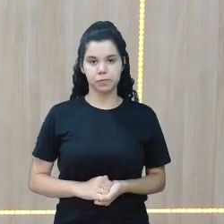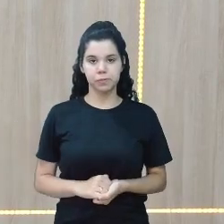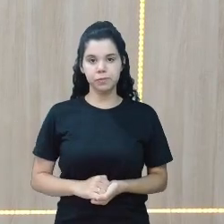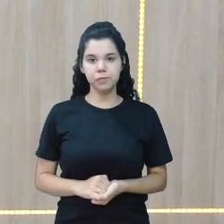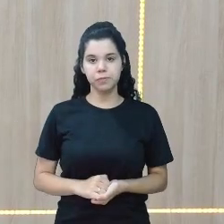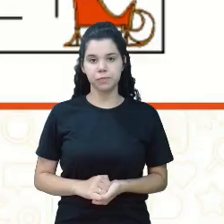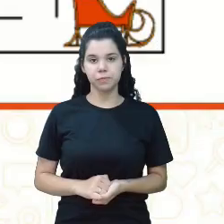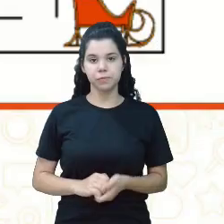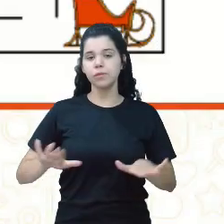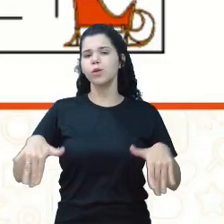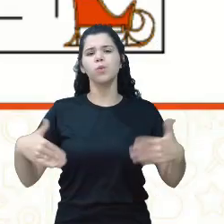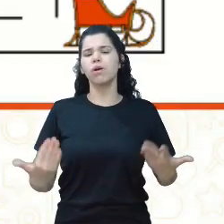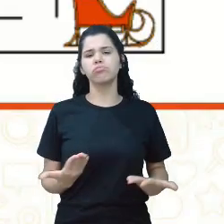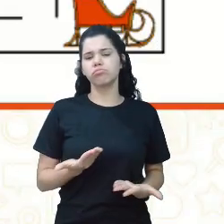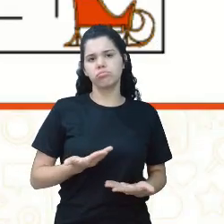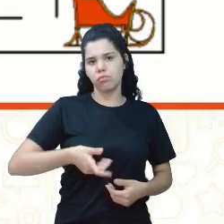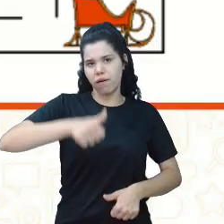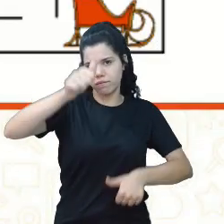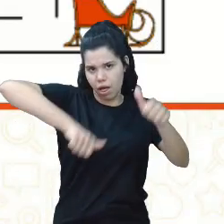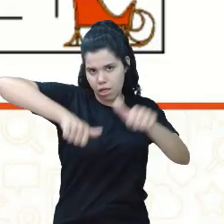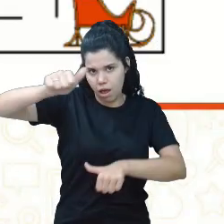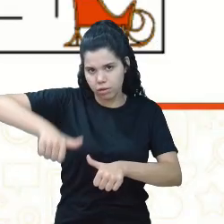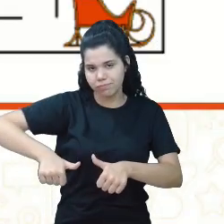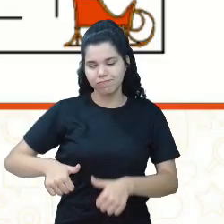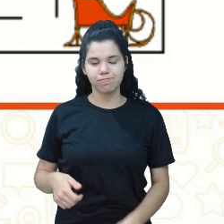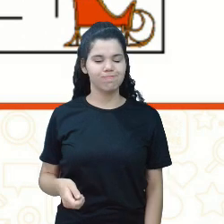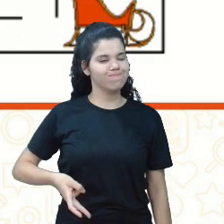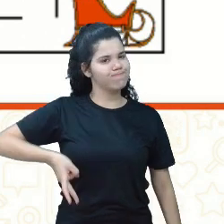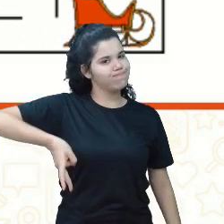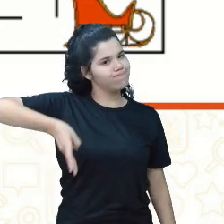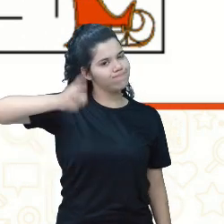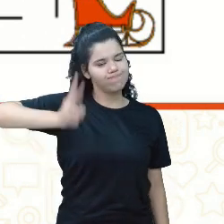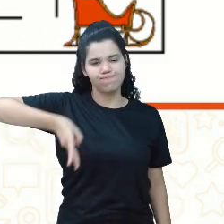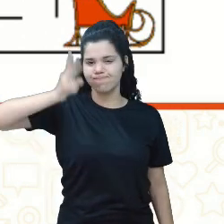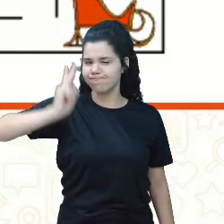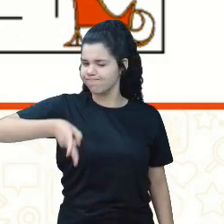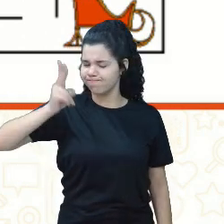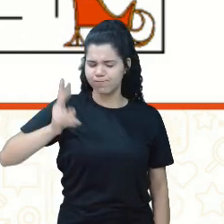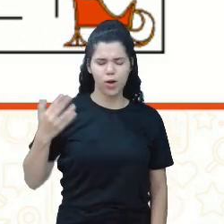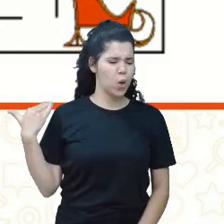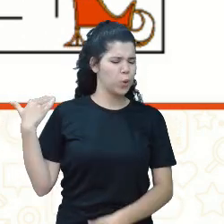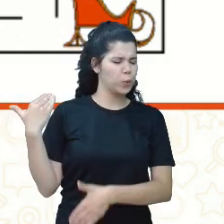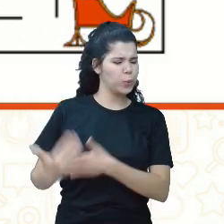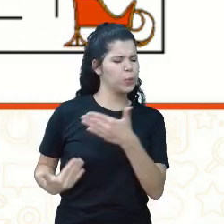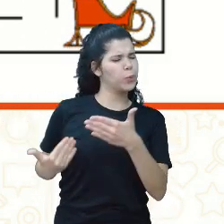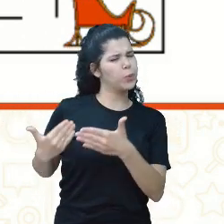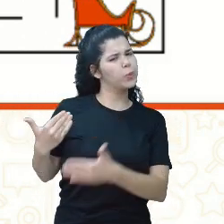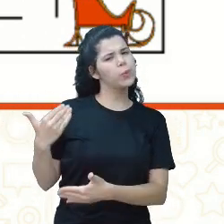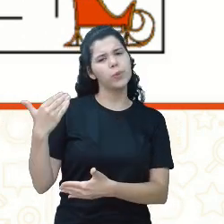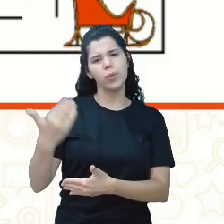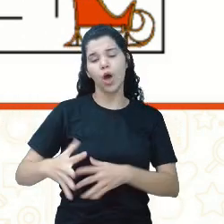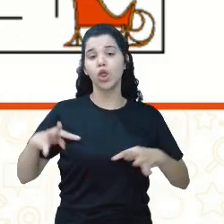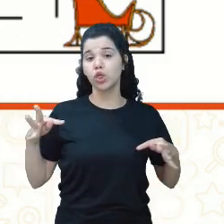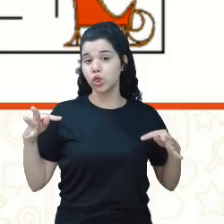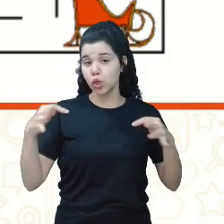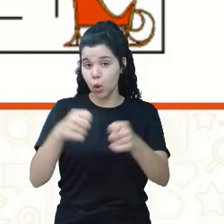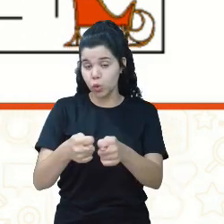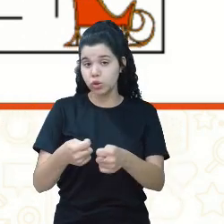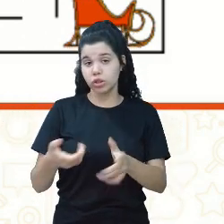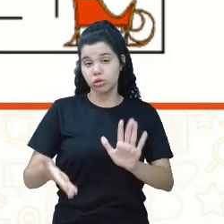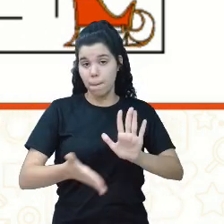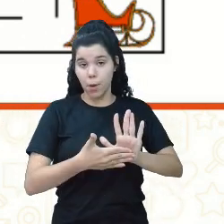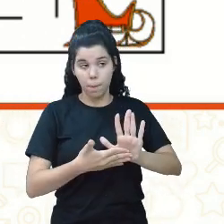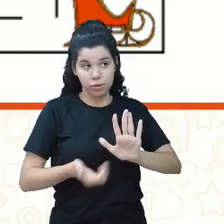Quando avaliar, né? Avaliação sempre, durante todo o processo. Tudo que a gente propõe, tudo que a